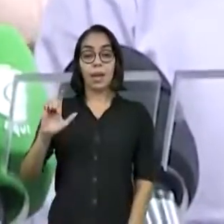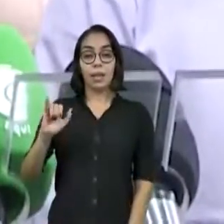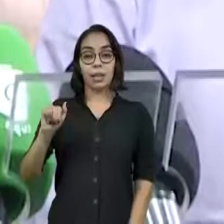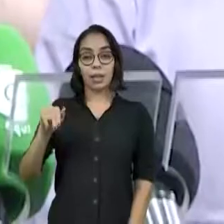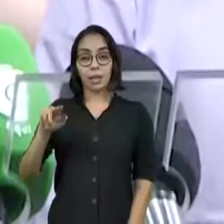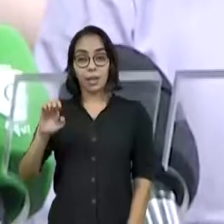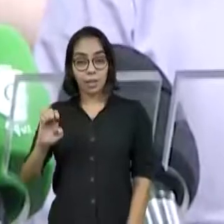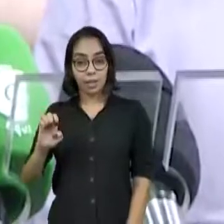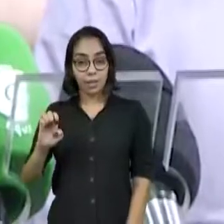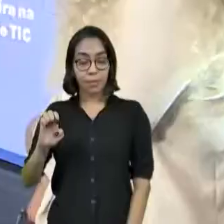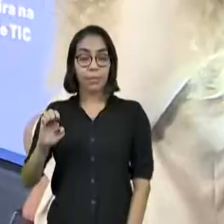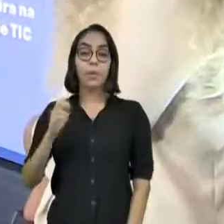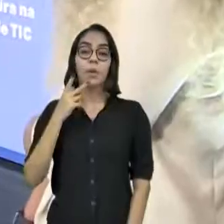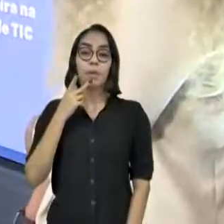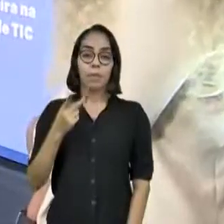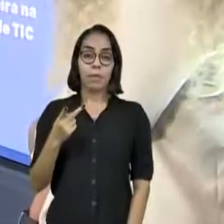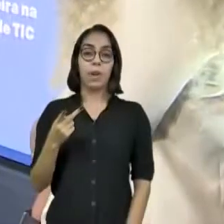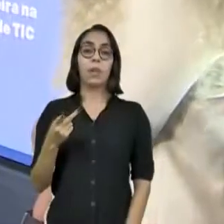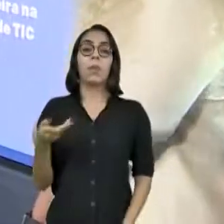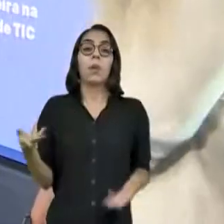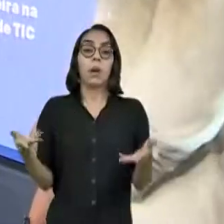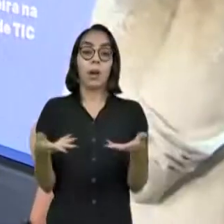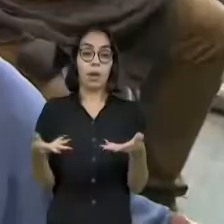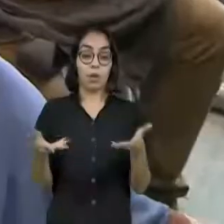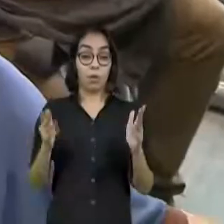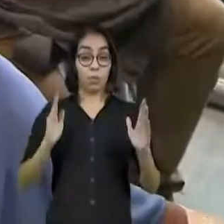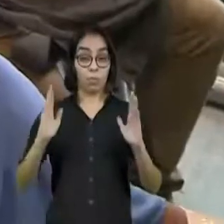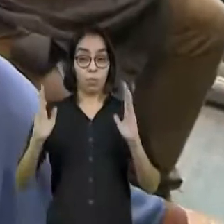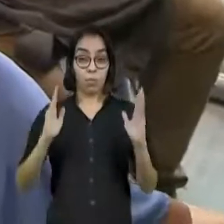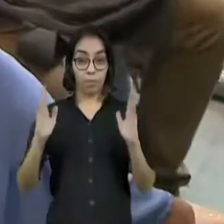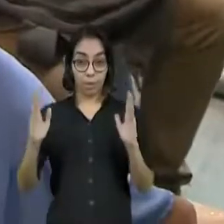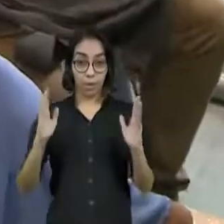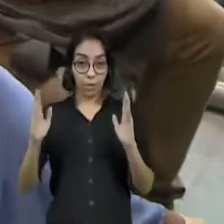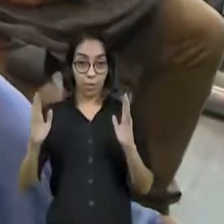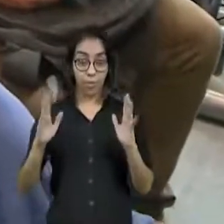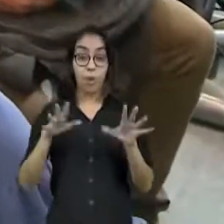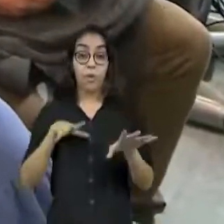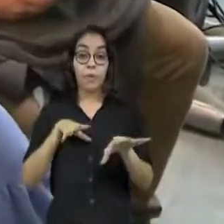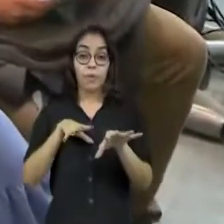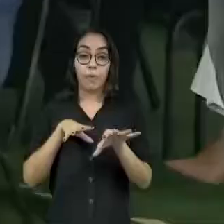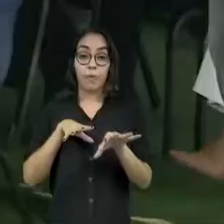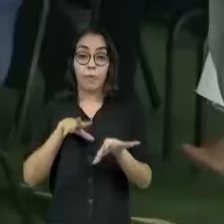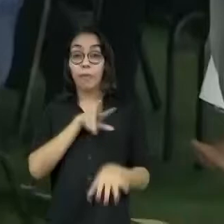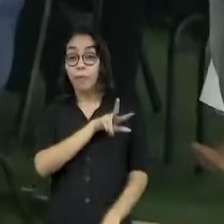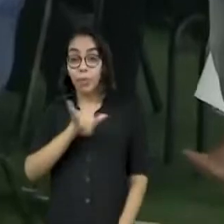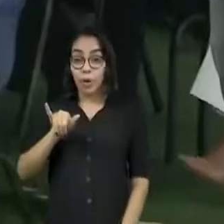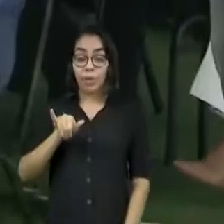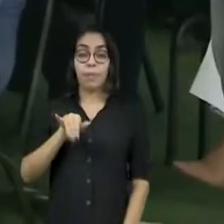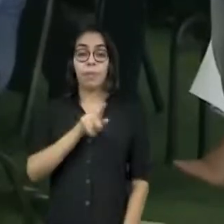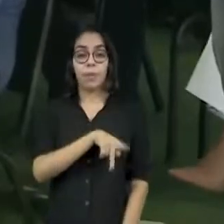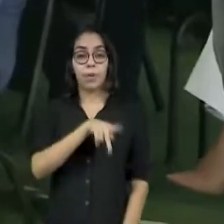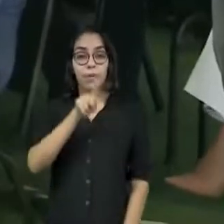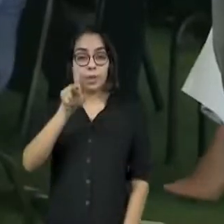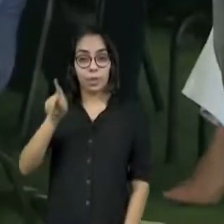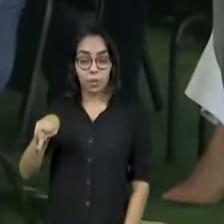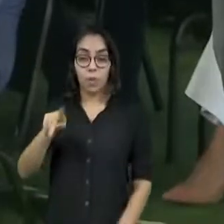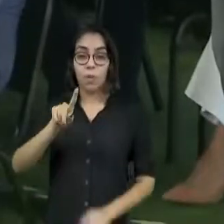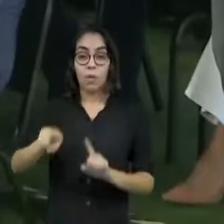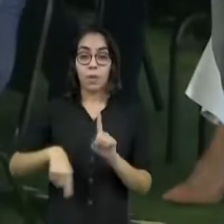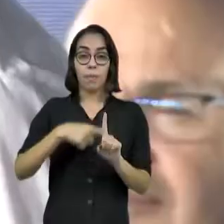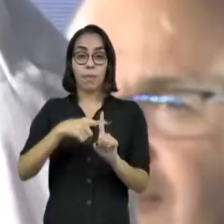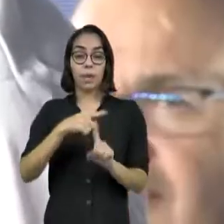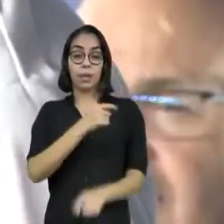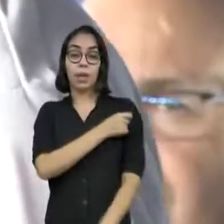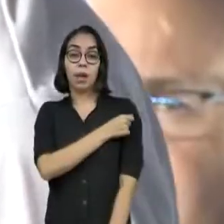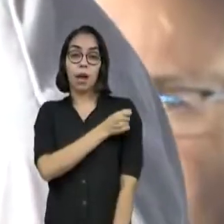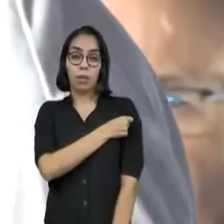que neste primeiro momento a ação irá capacitar 214 professores e 4.358